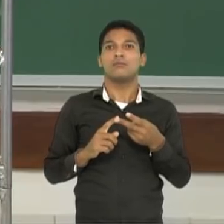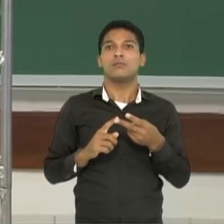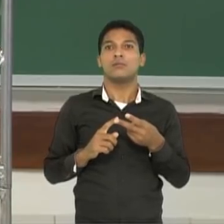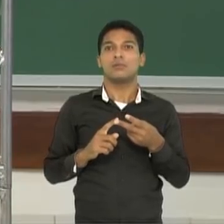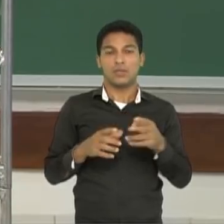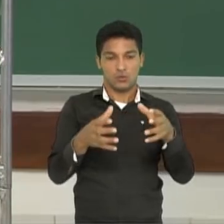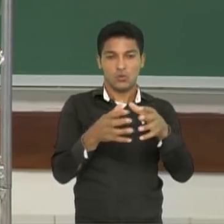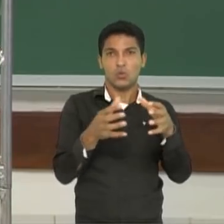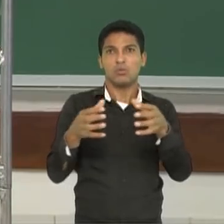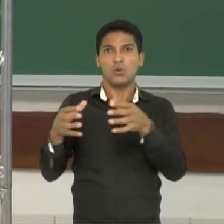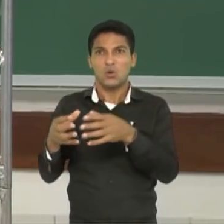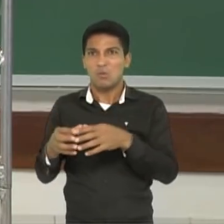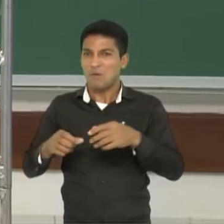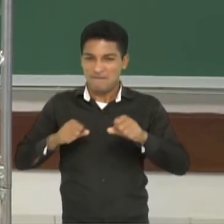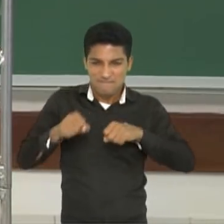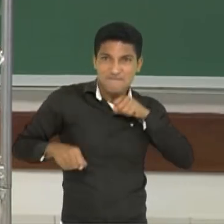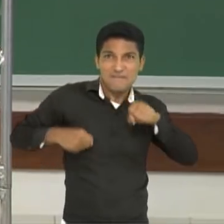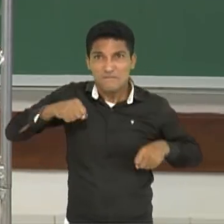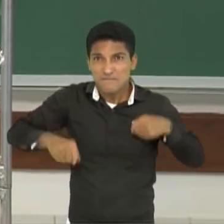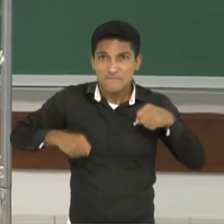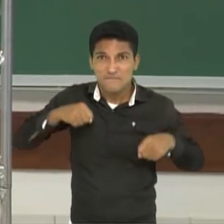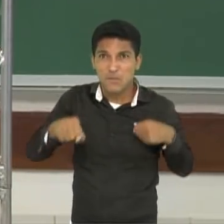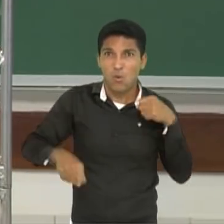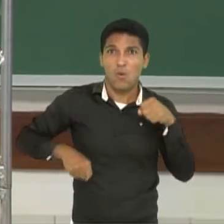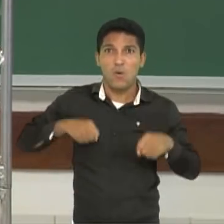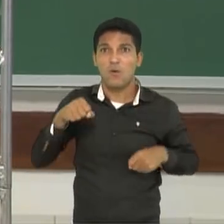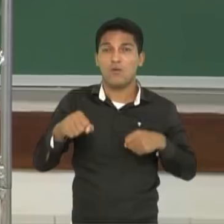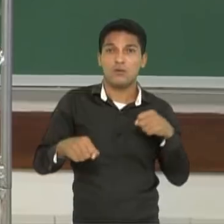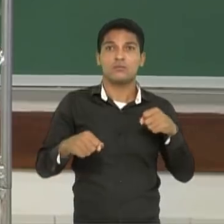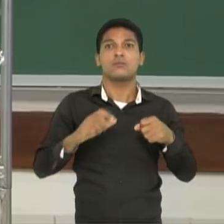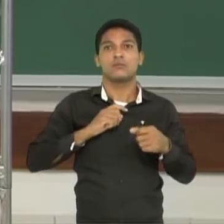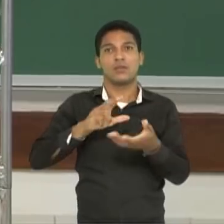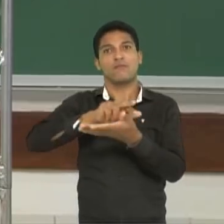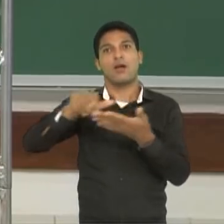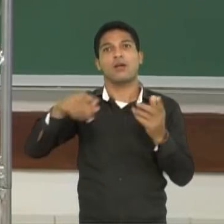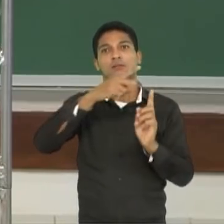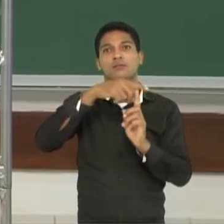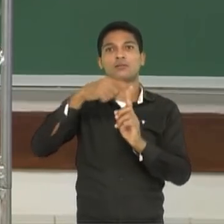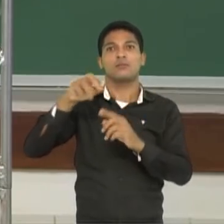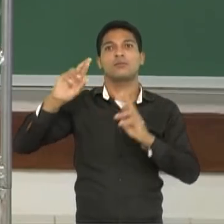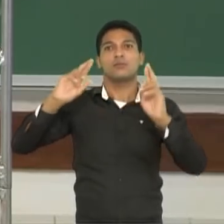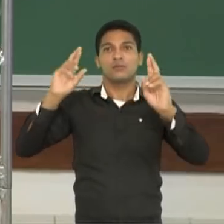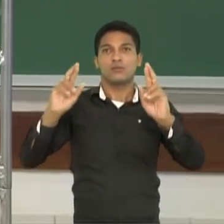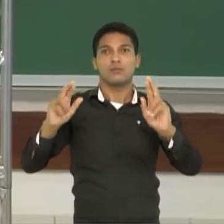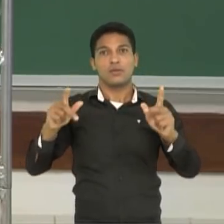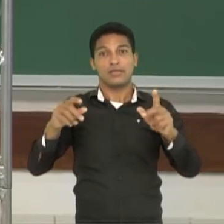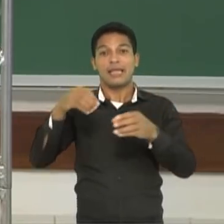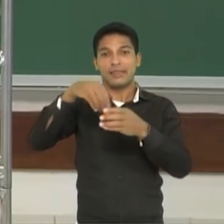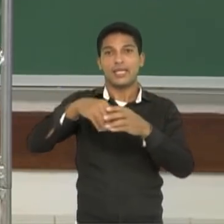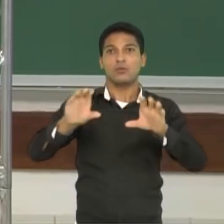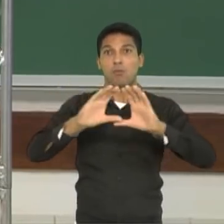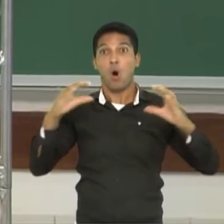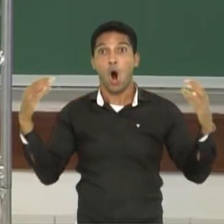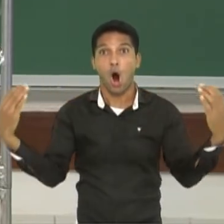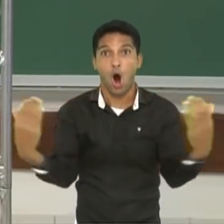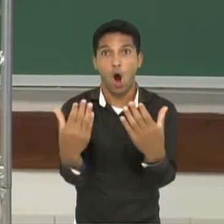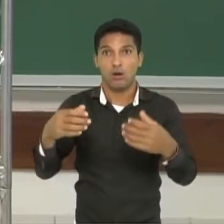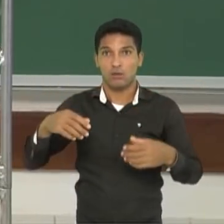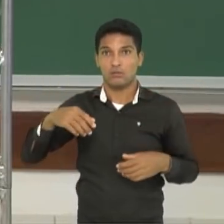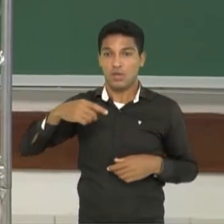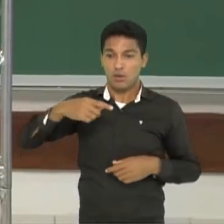prova. E daí, quando nós falamos de ciclismo, nós vimos várias modalidades de ciclismo, né? Aquelas do ciclismo de estrada,